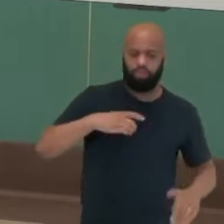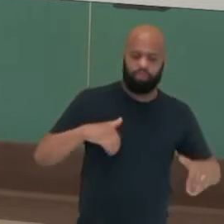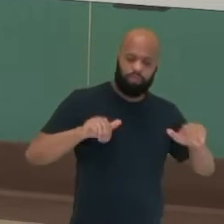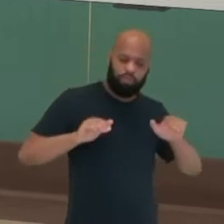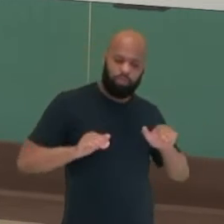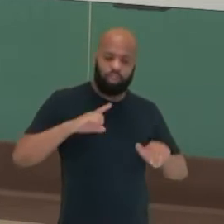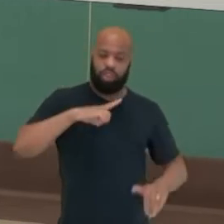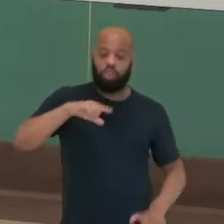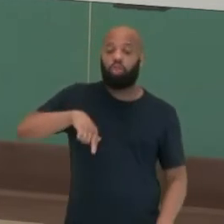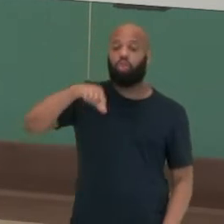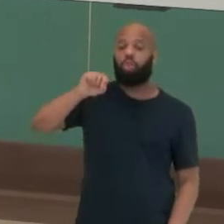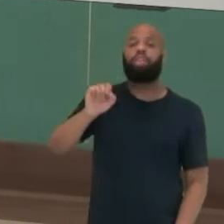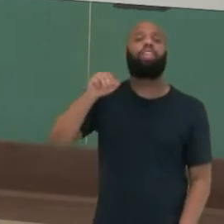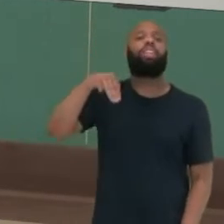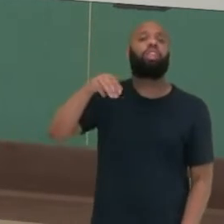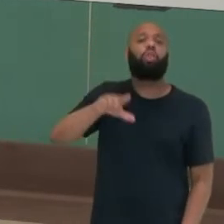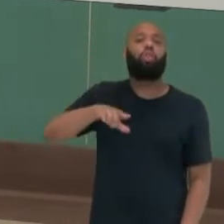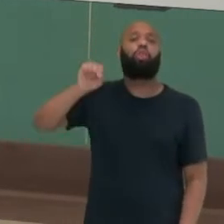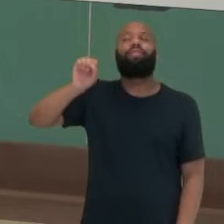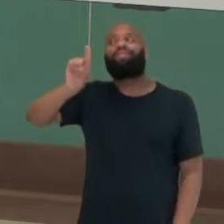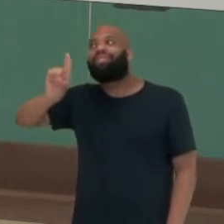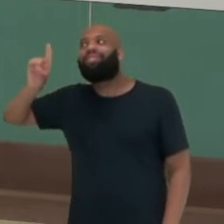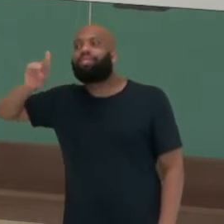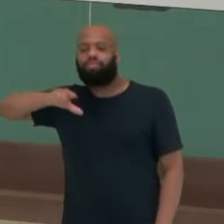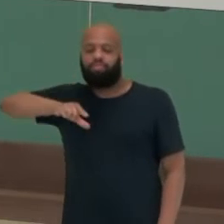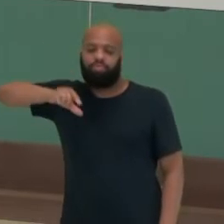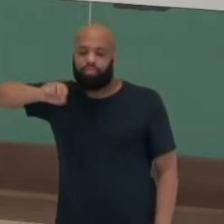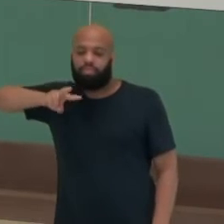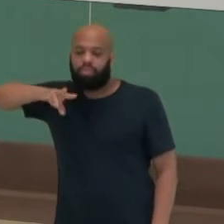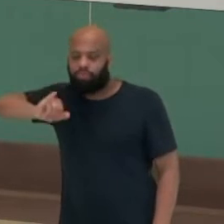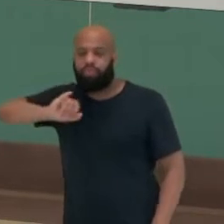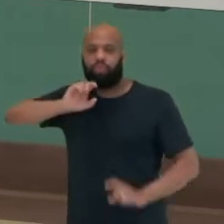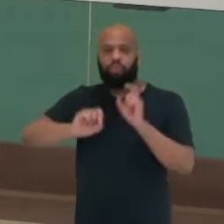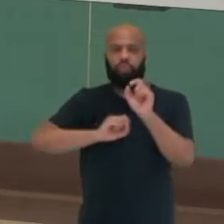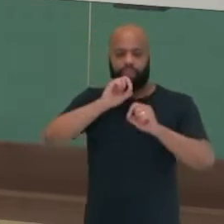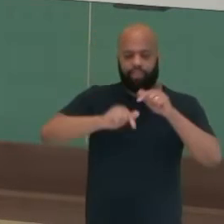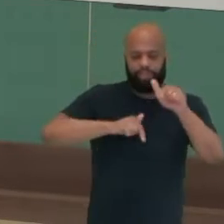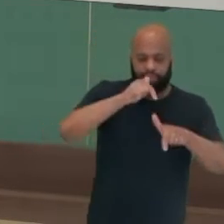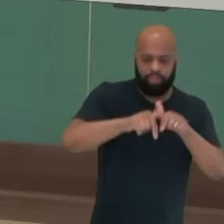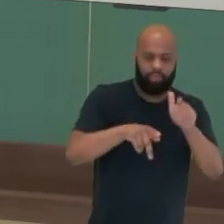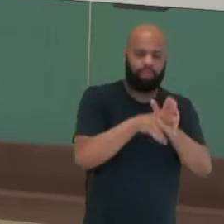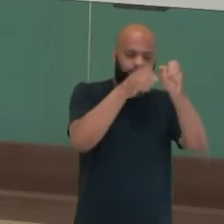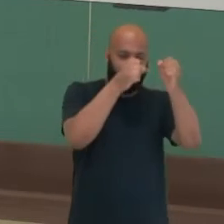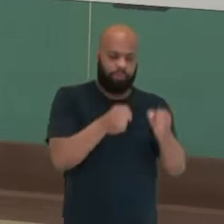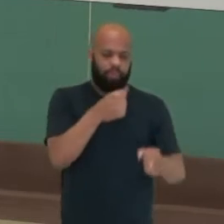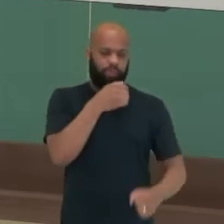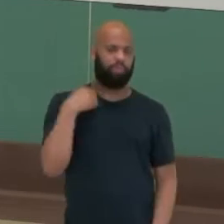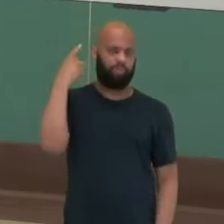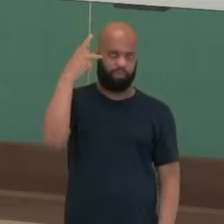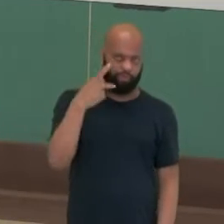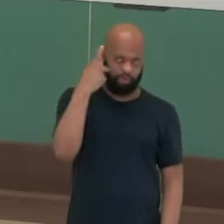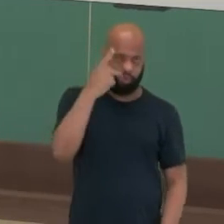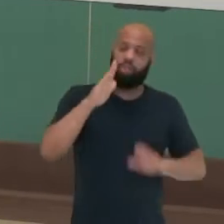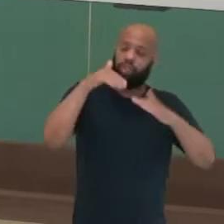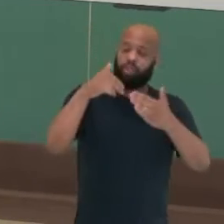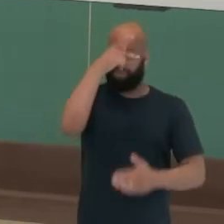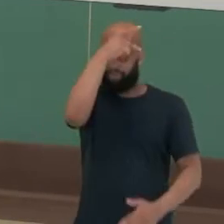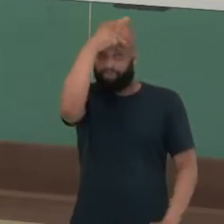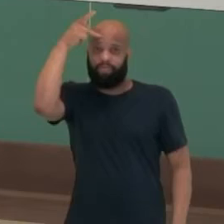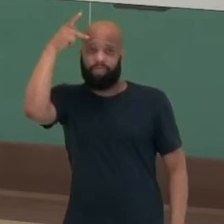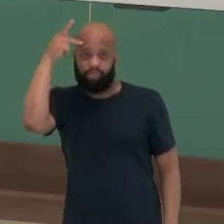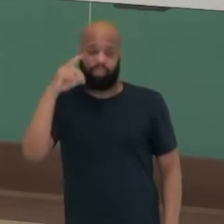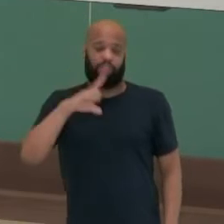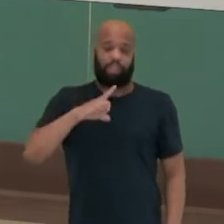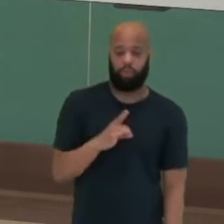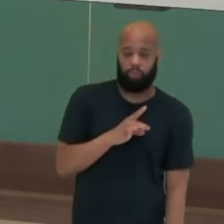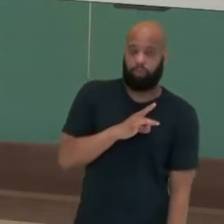foi escolhido por Deus para exercer o poder político. E, obviamente, as pessoas, por